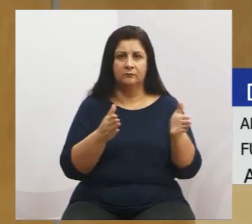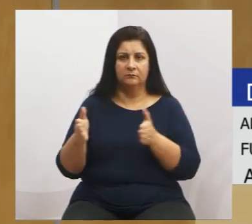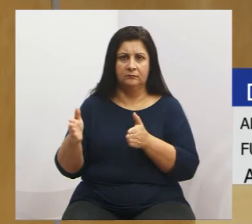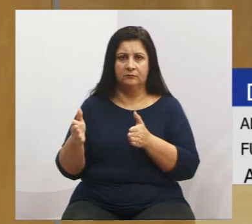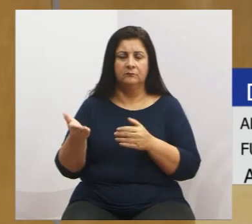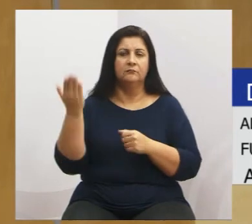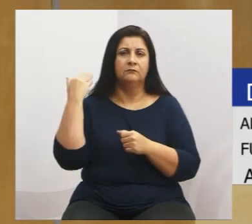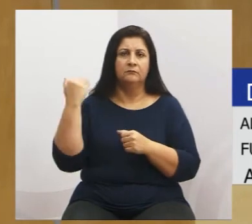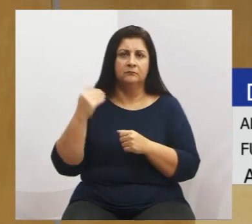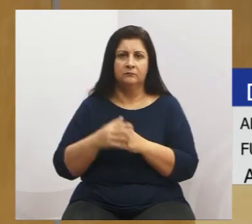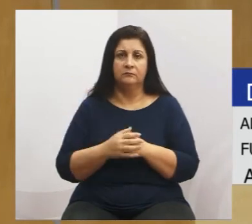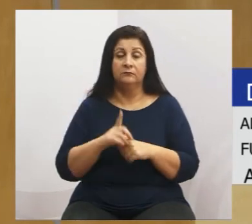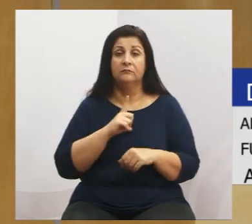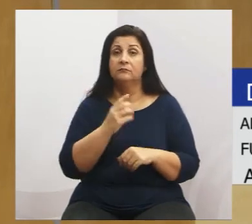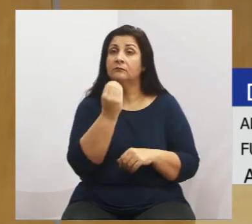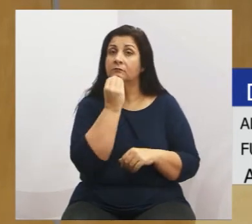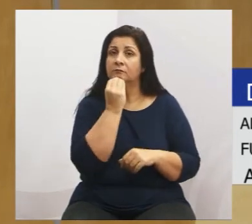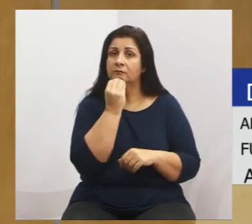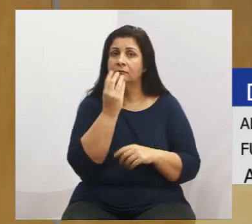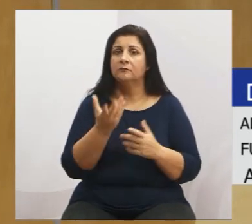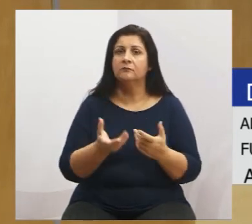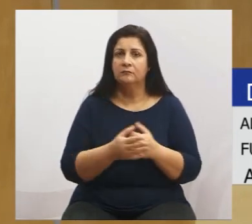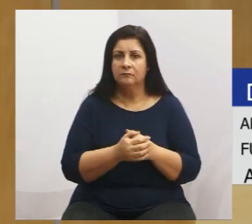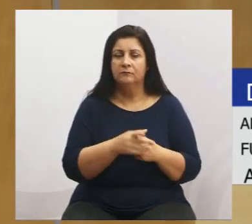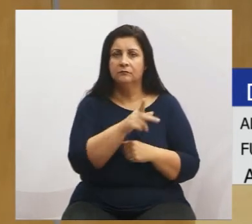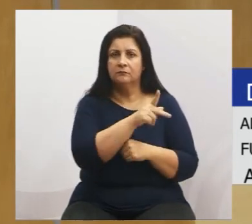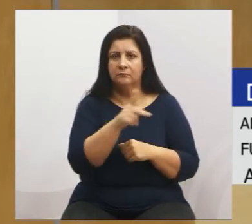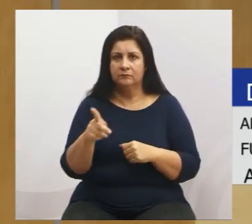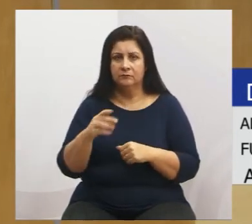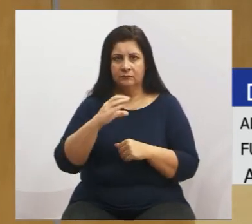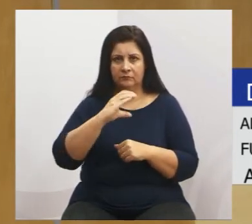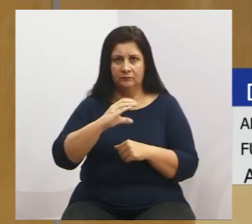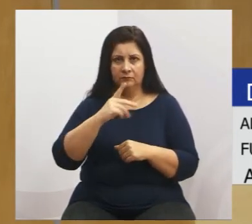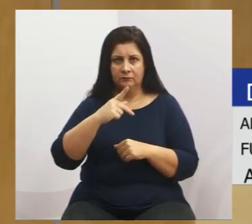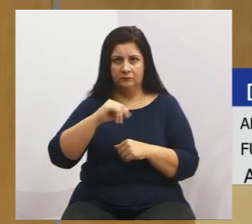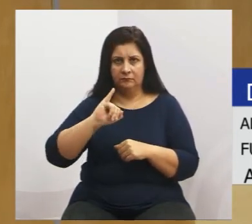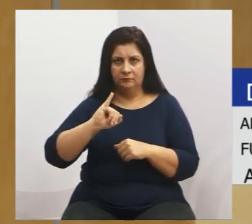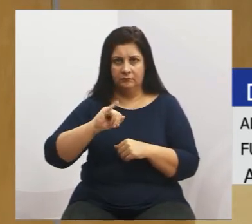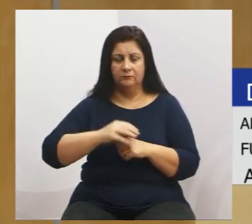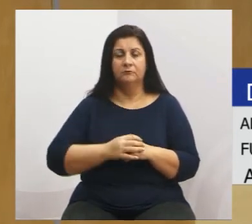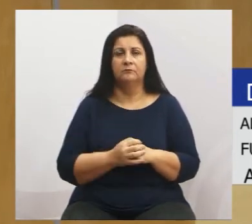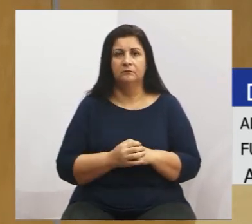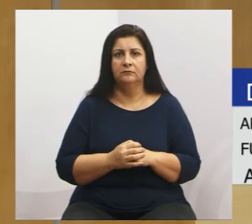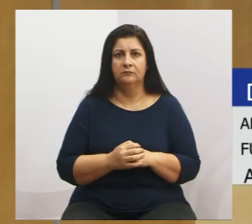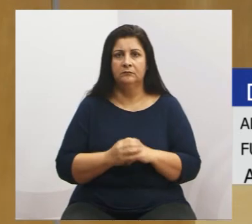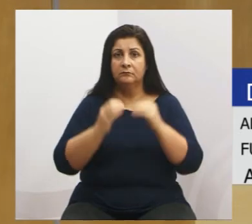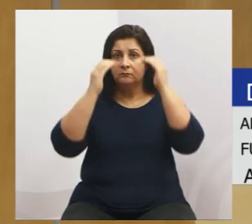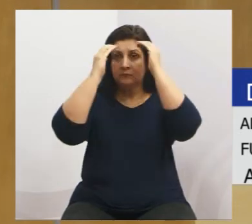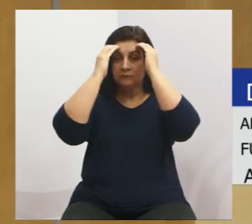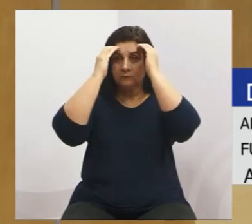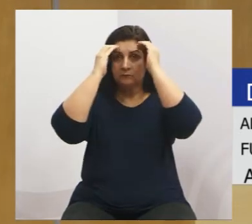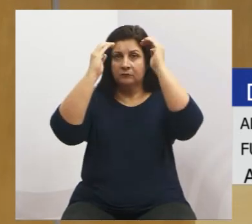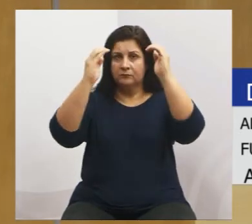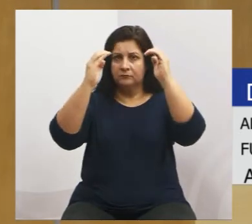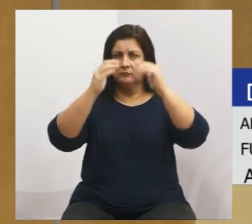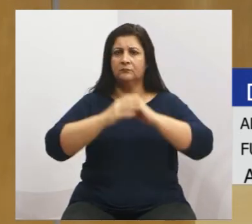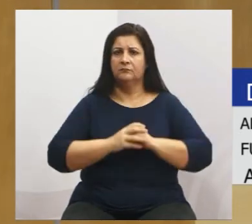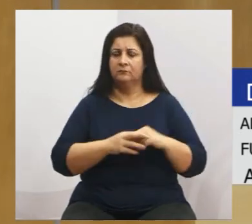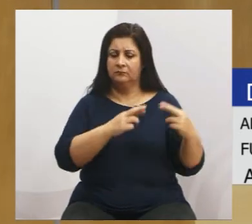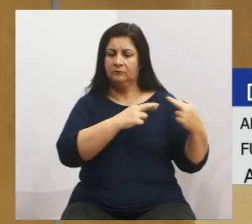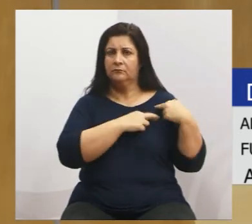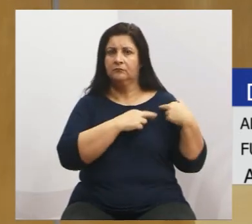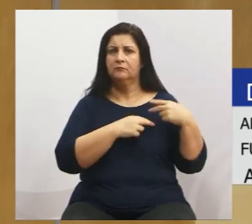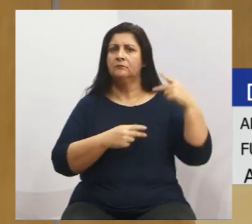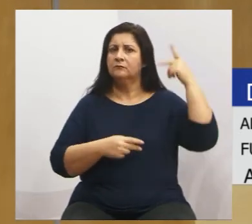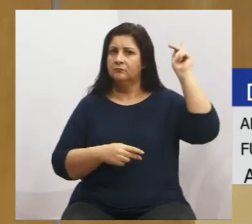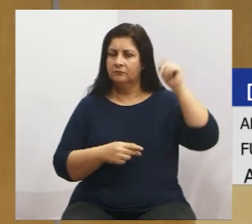tive a oportunidade de presidir uma CPI nessa casa, cumprindo a minha função de